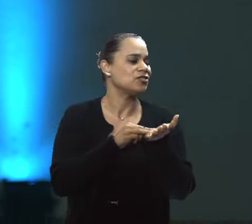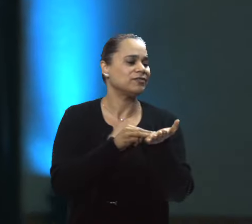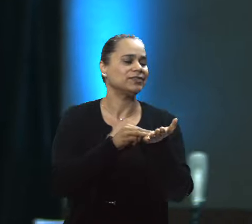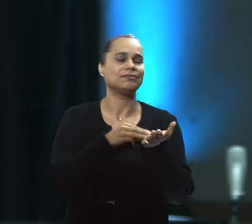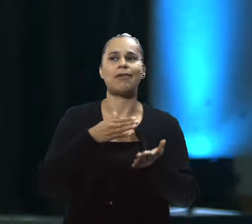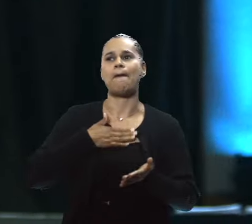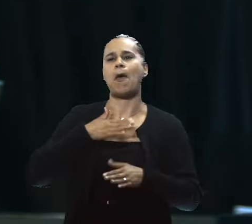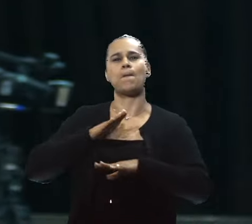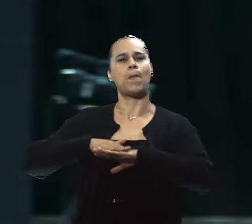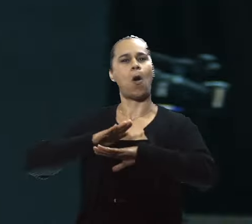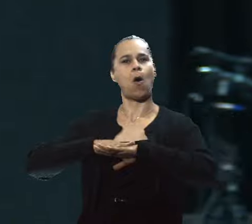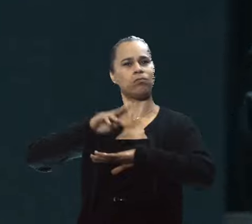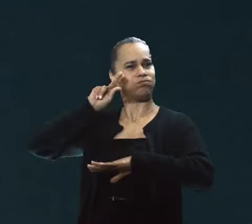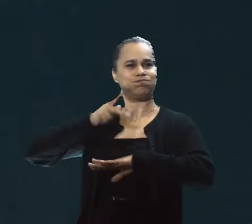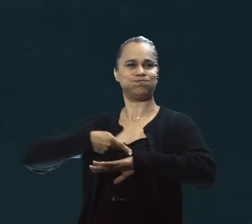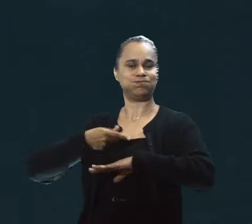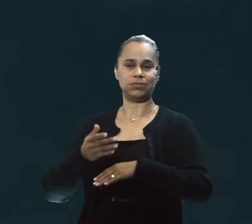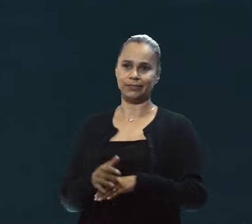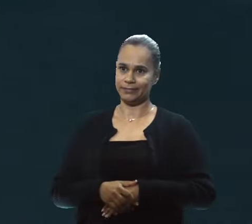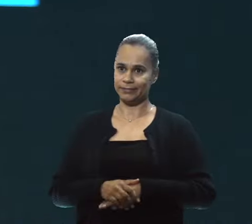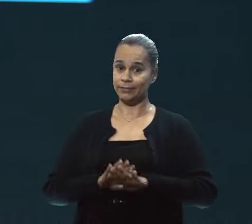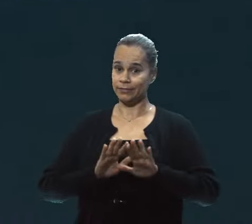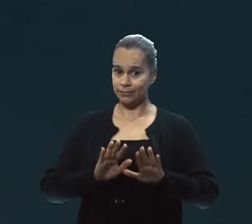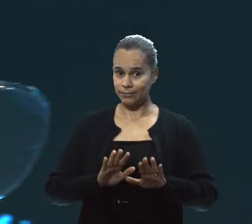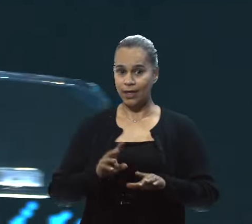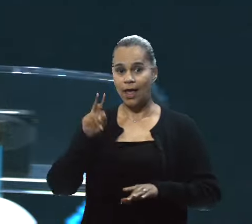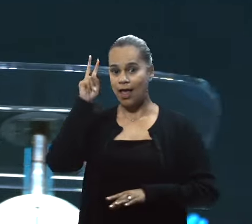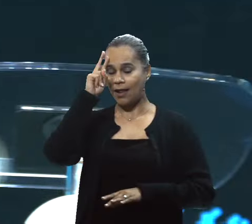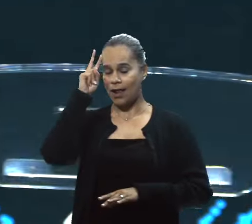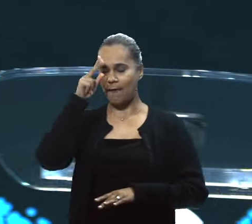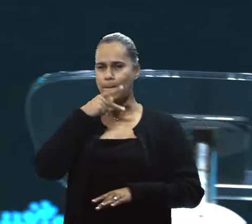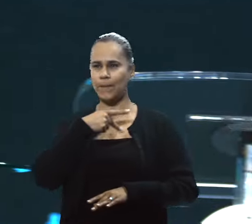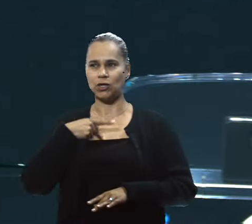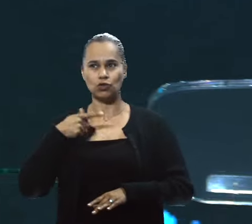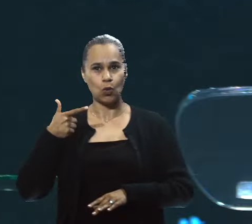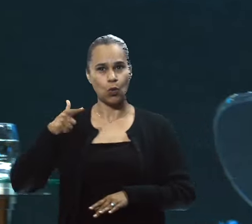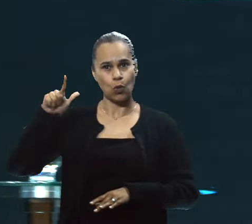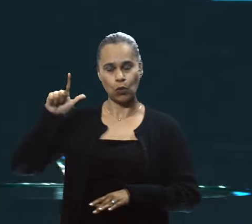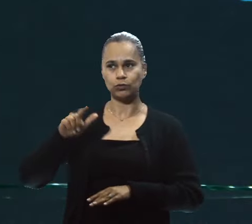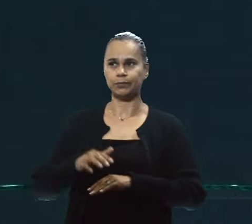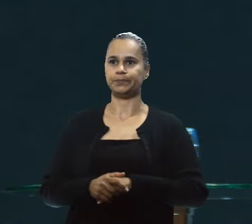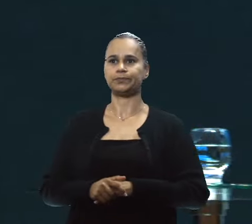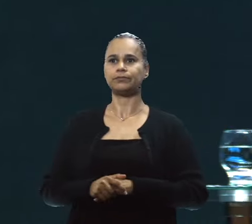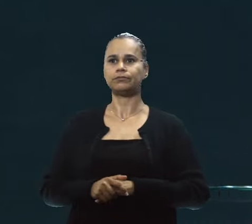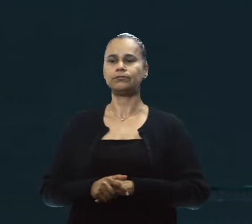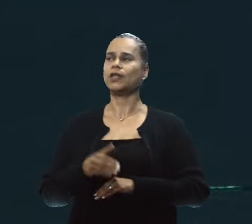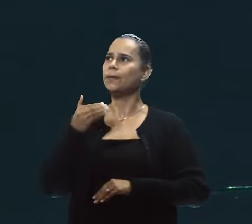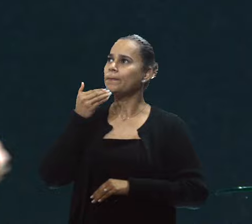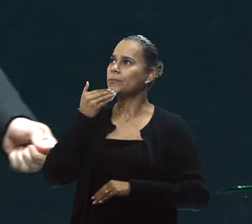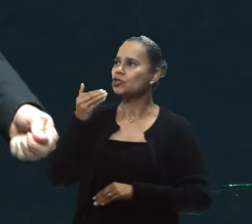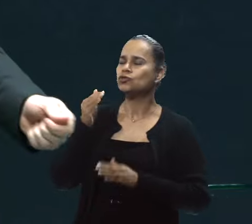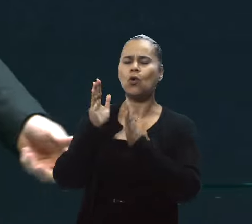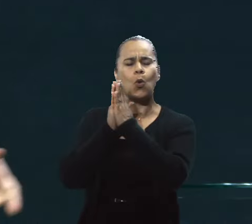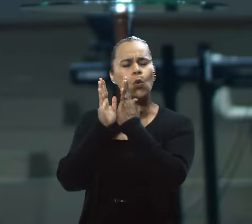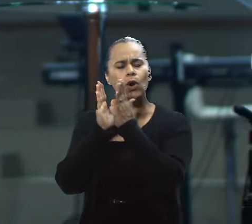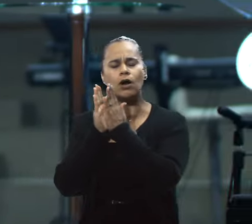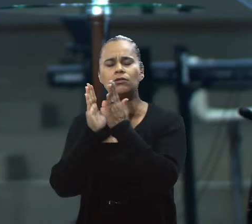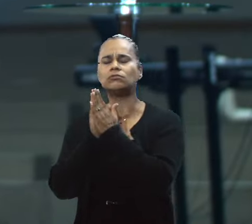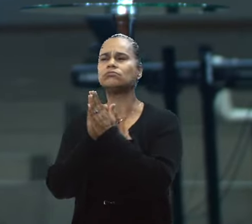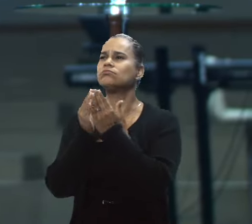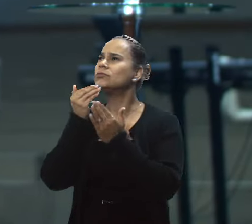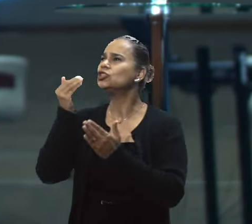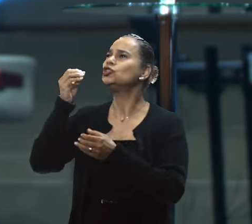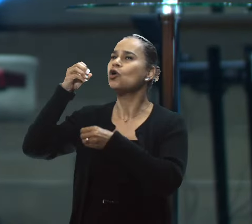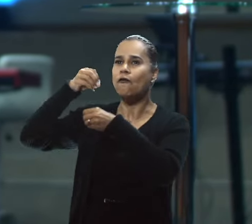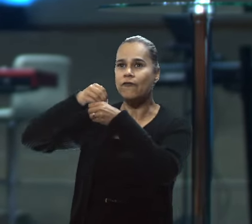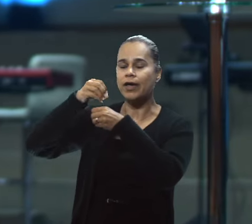isso. Eu lembro do pastor que veio pregar aqui, o pastor Técio, sendo que ele estava orando, pedindo uma oferta ao Senhor. Vem um cara, marca com ele uma reunião e fala assim: vim